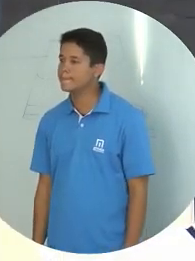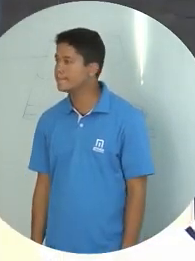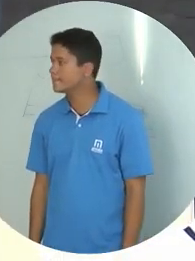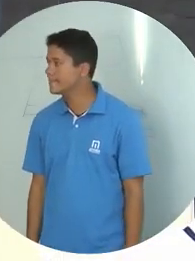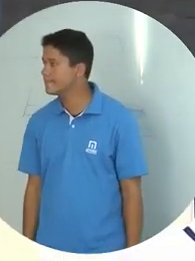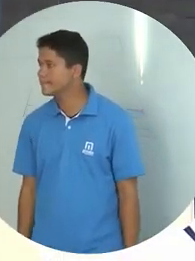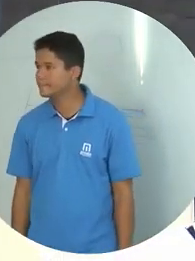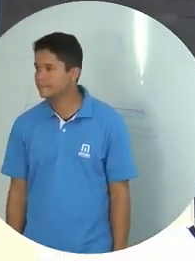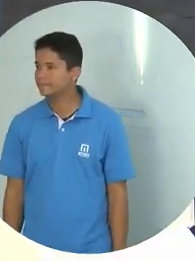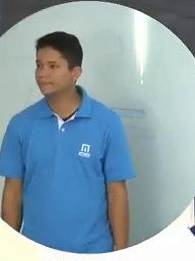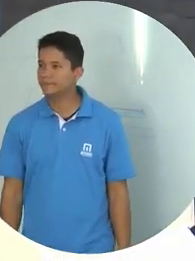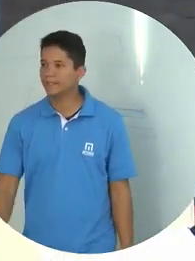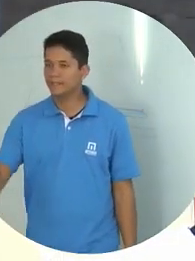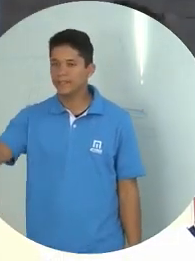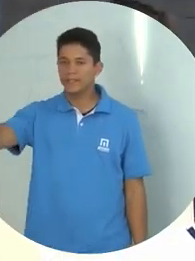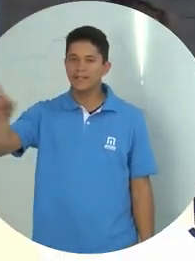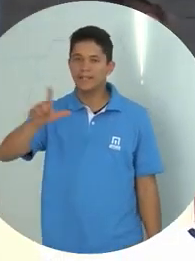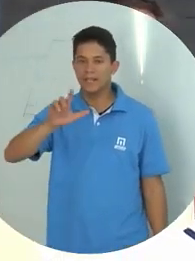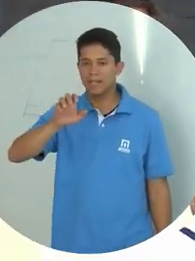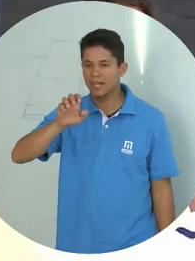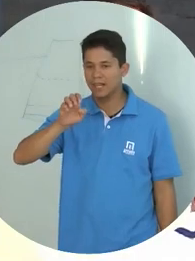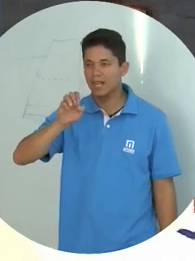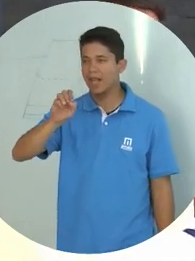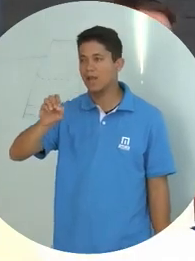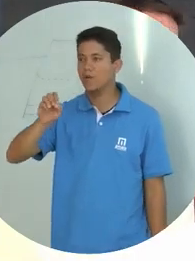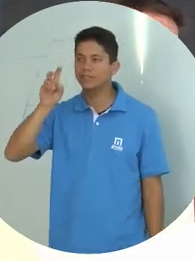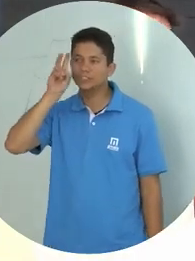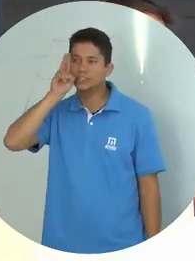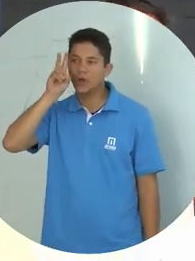Olha lá, o Léo é a história viva aqui na Gemaia, lembrou.